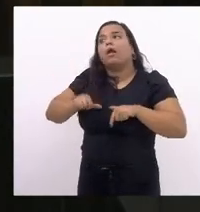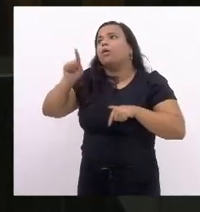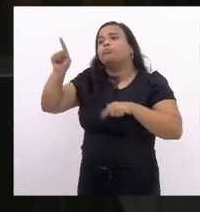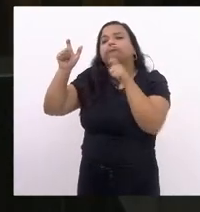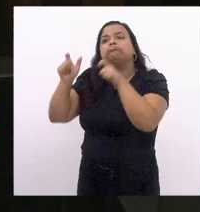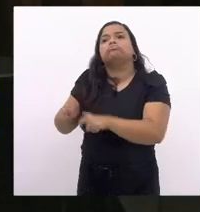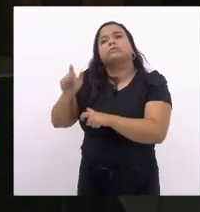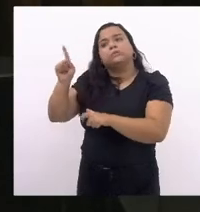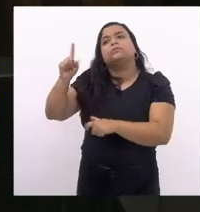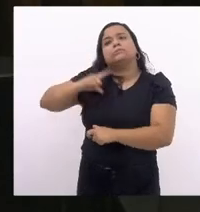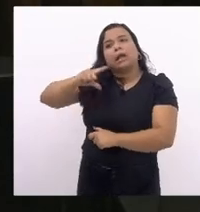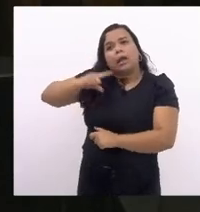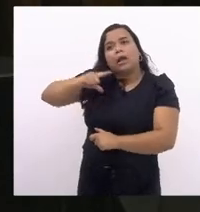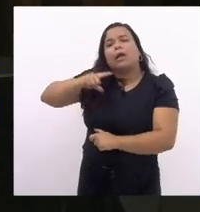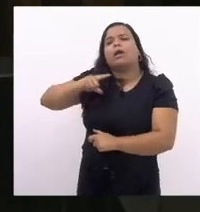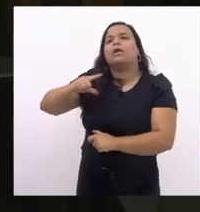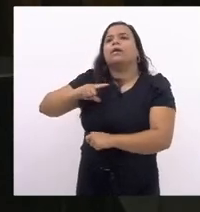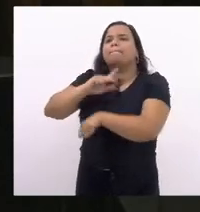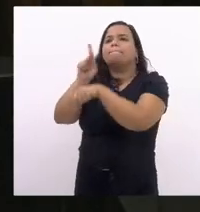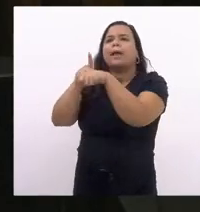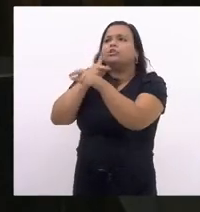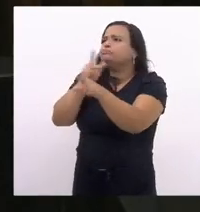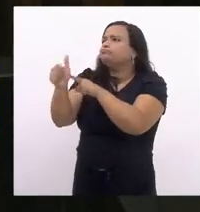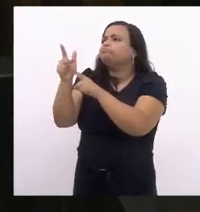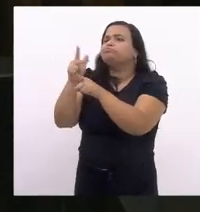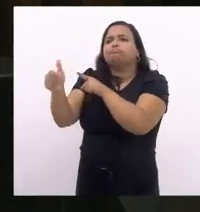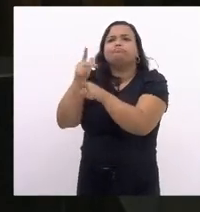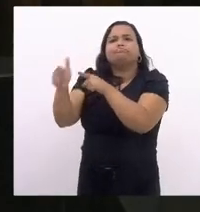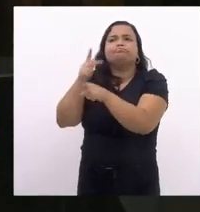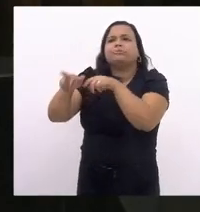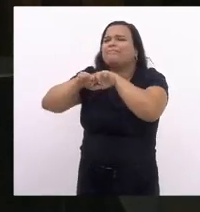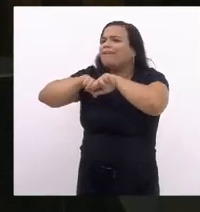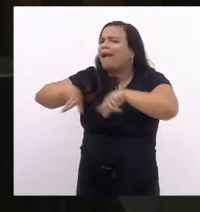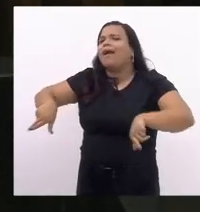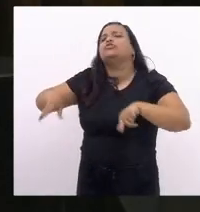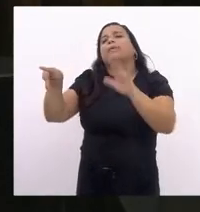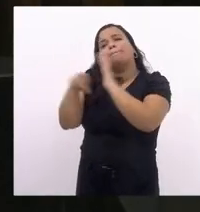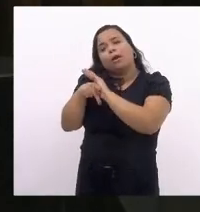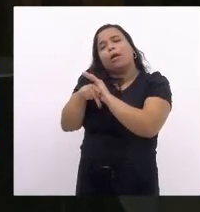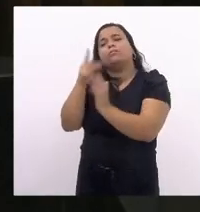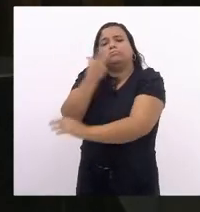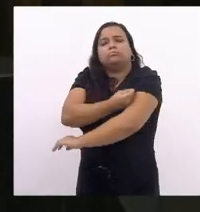batido recordes de vacinação e é um país governado pela extrema-direita,